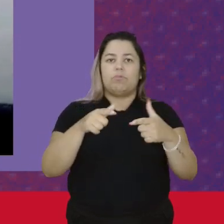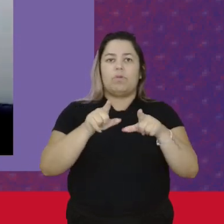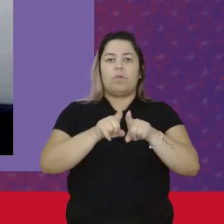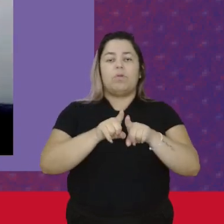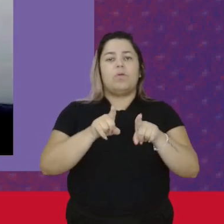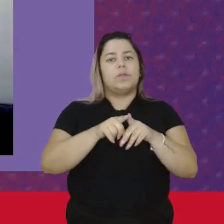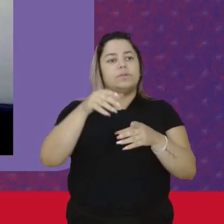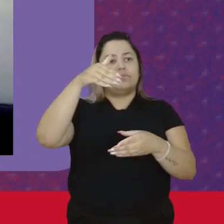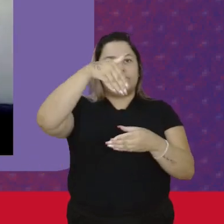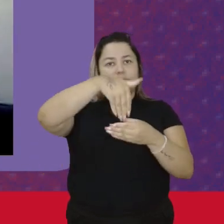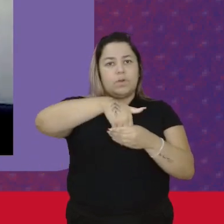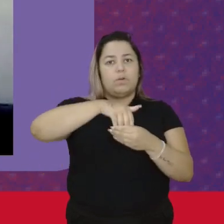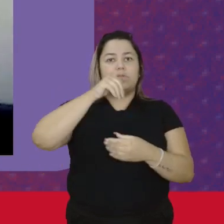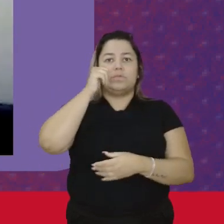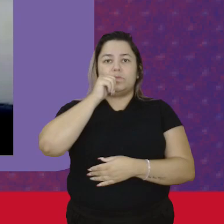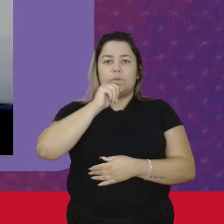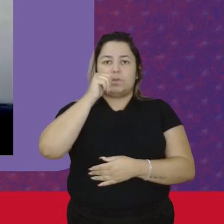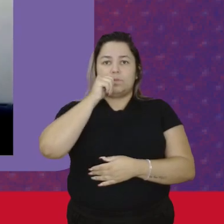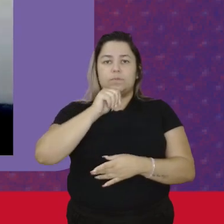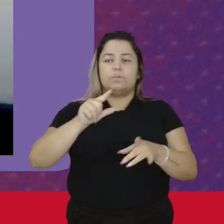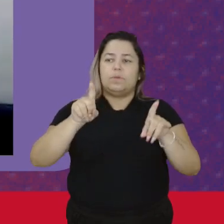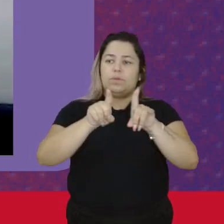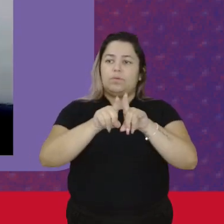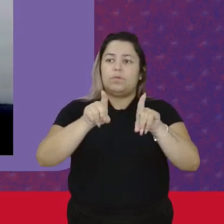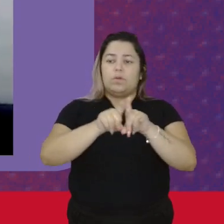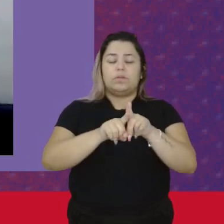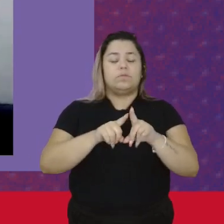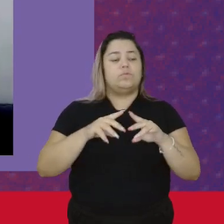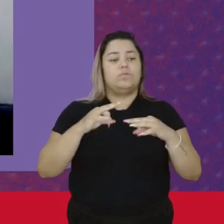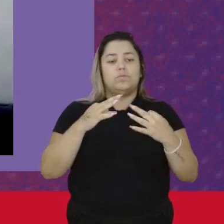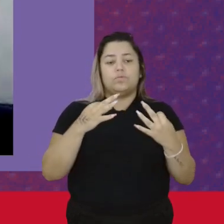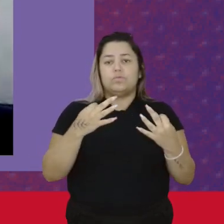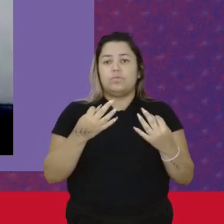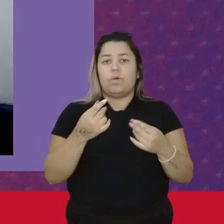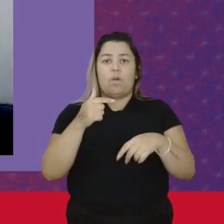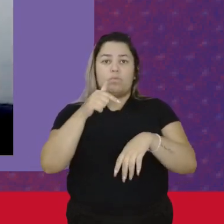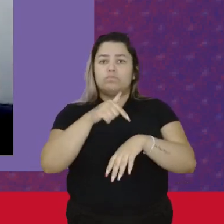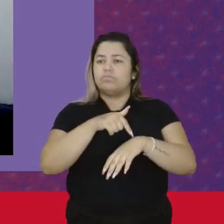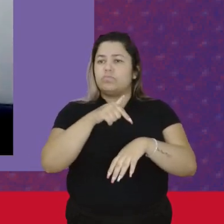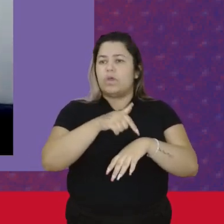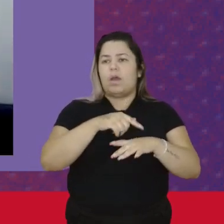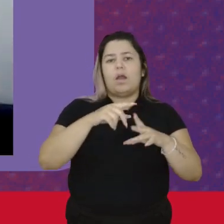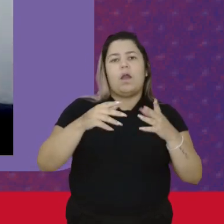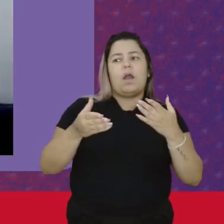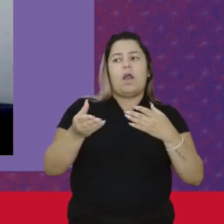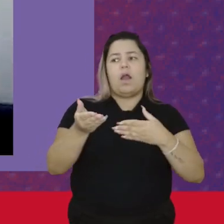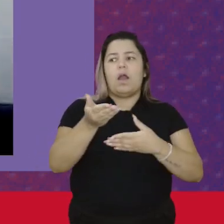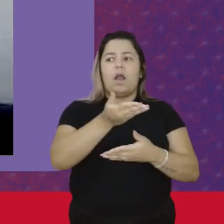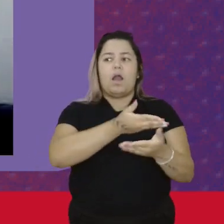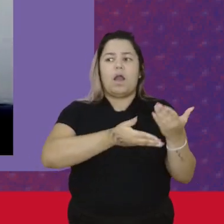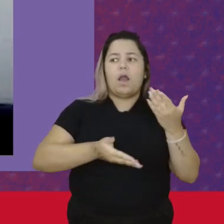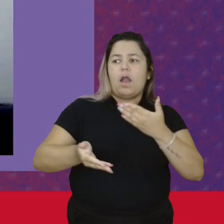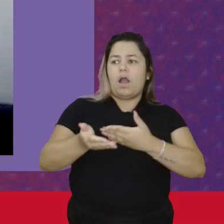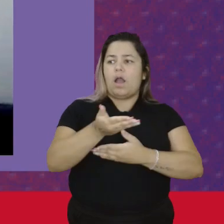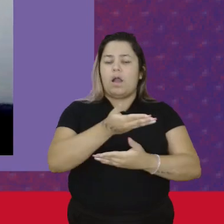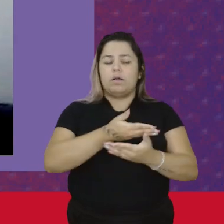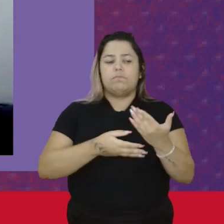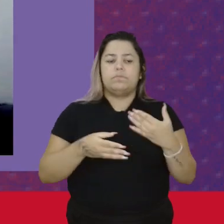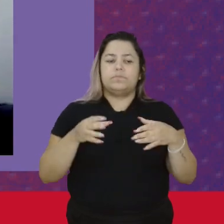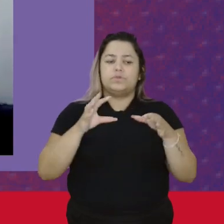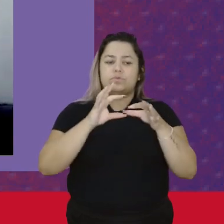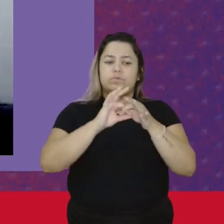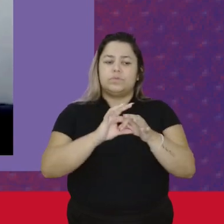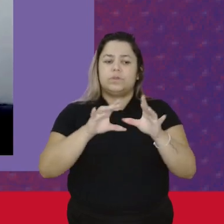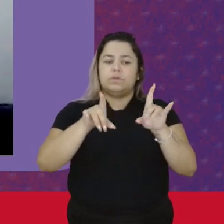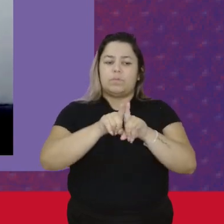voto, que ela estava também o tempo todo muito vinculado geralmente